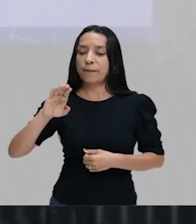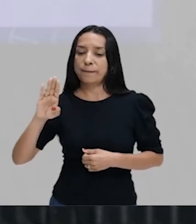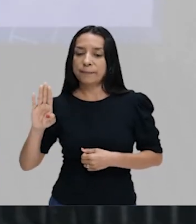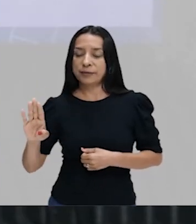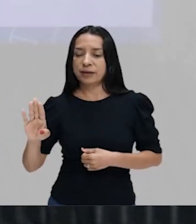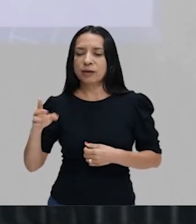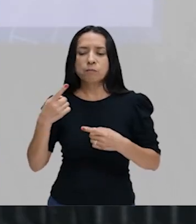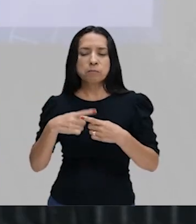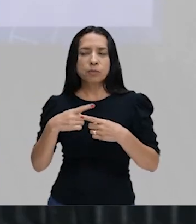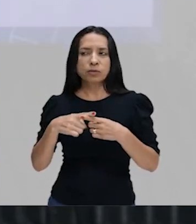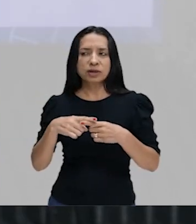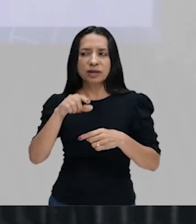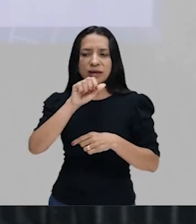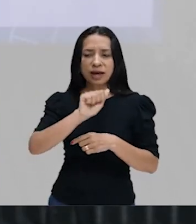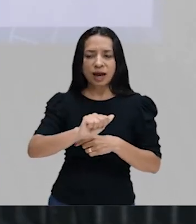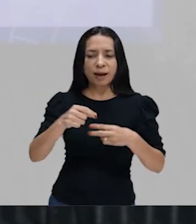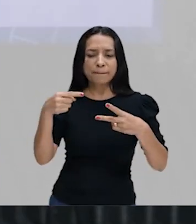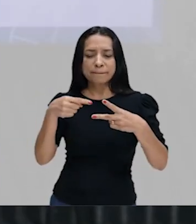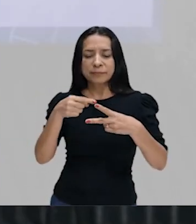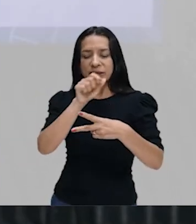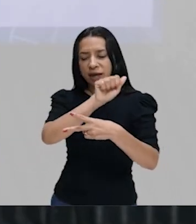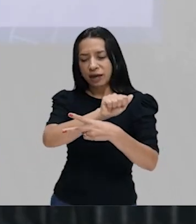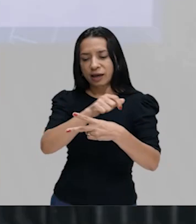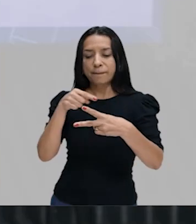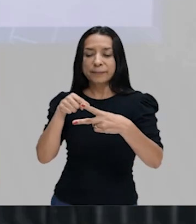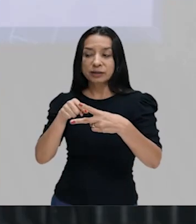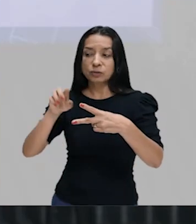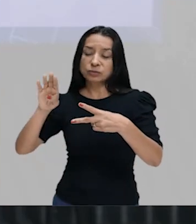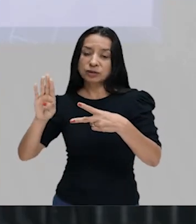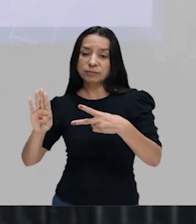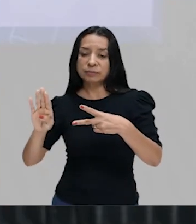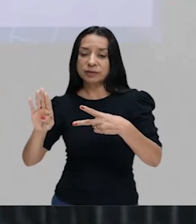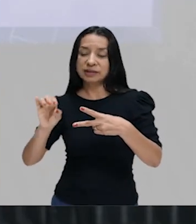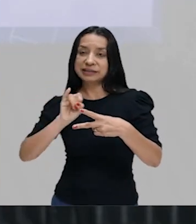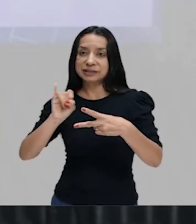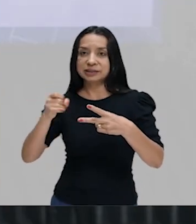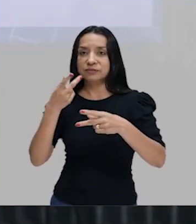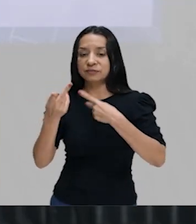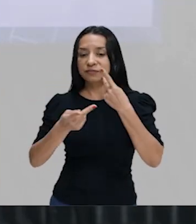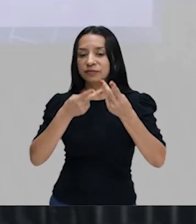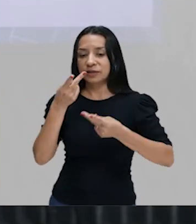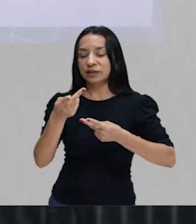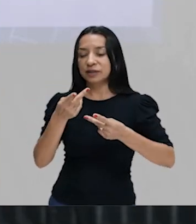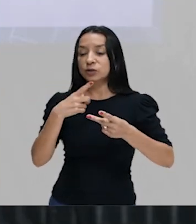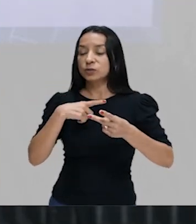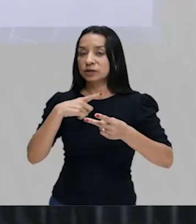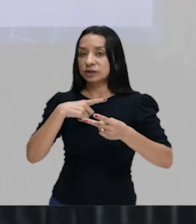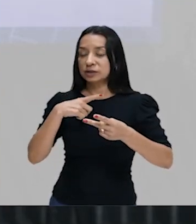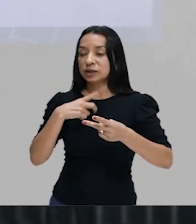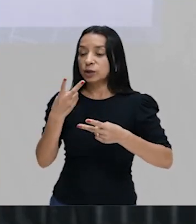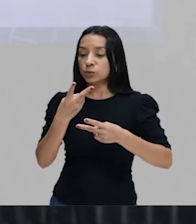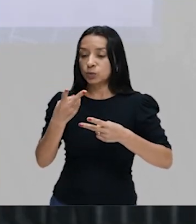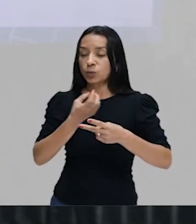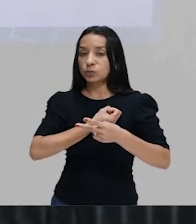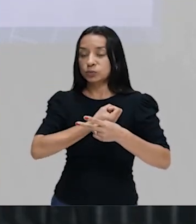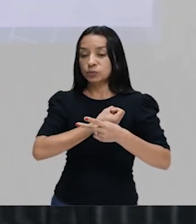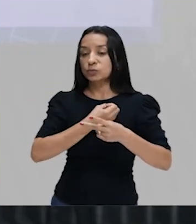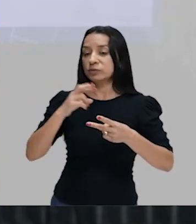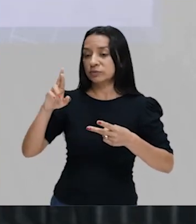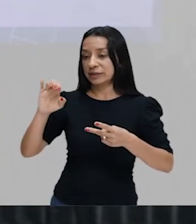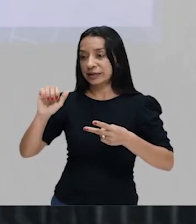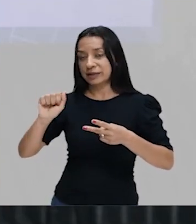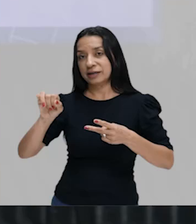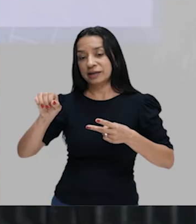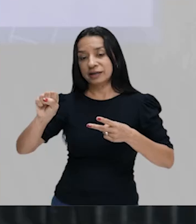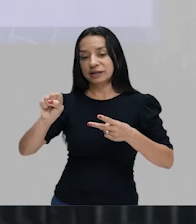por que obviamente A menor do que B? Bom, se eu estou dizendo para você que existem dois números reais, A e